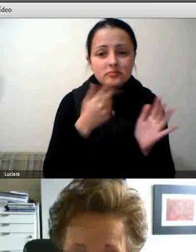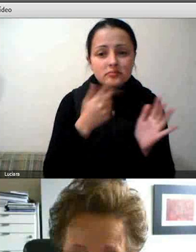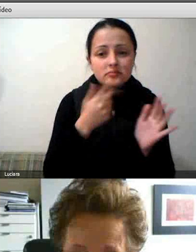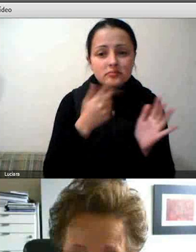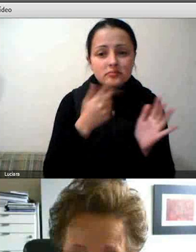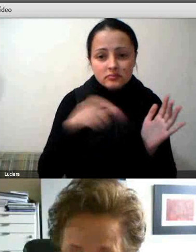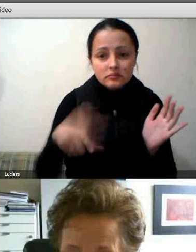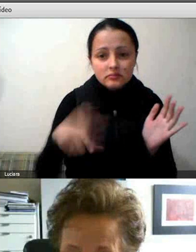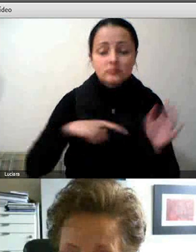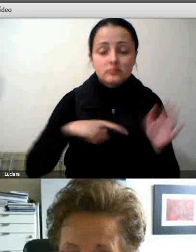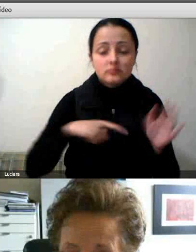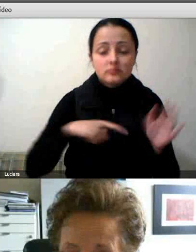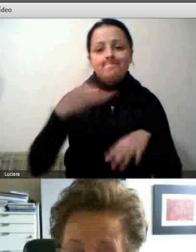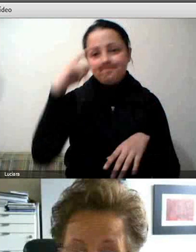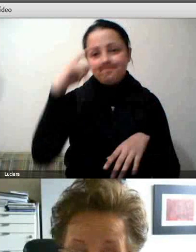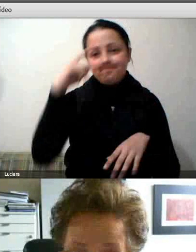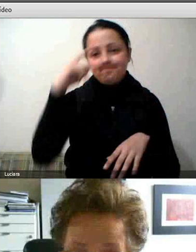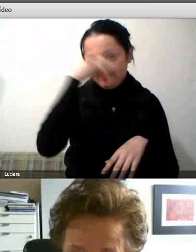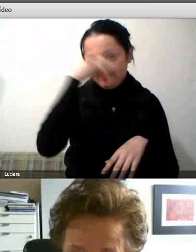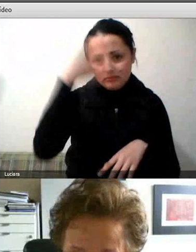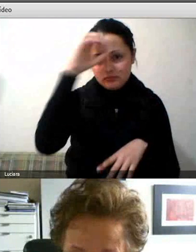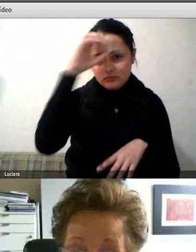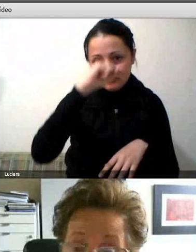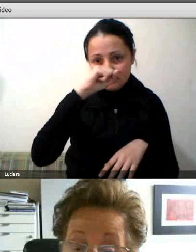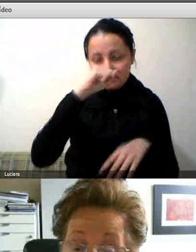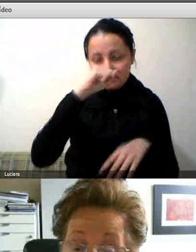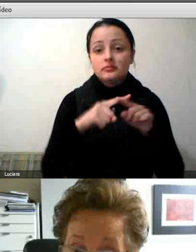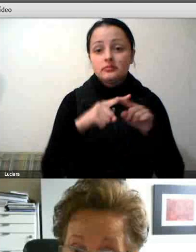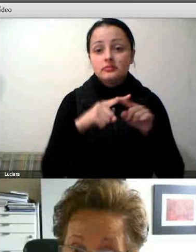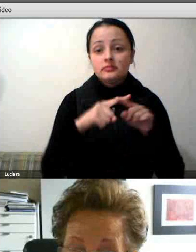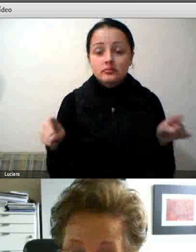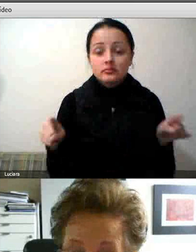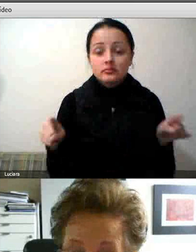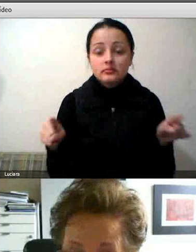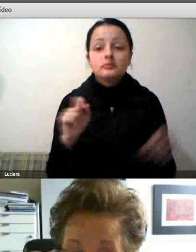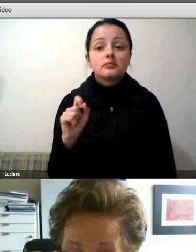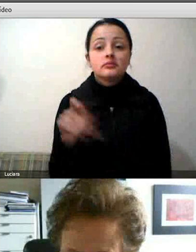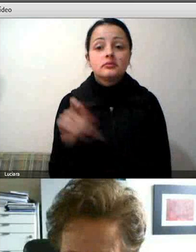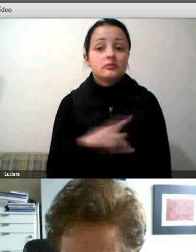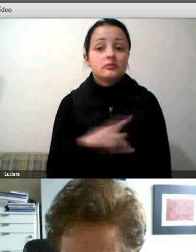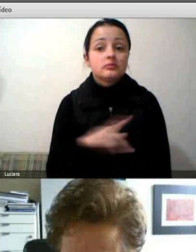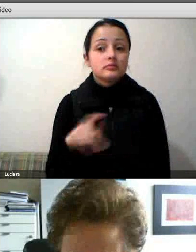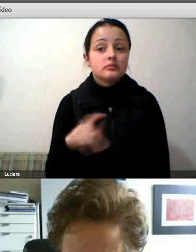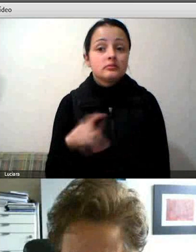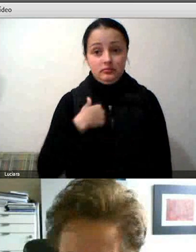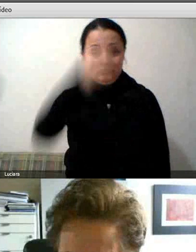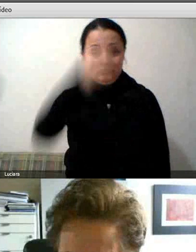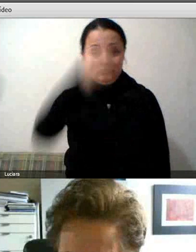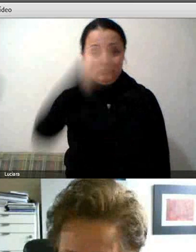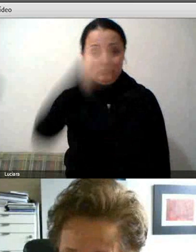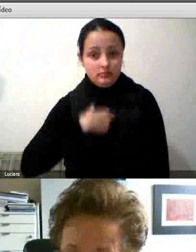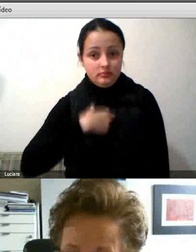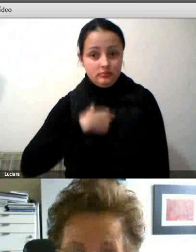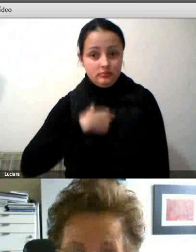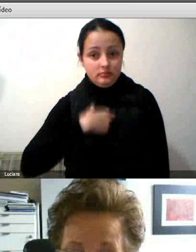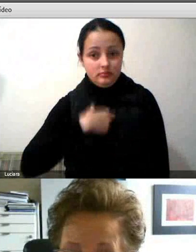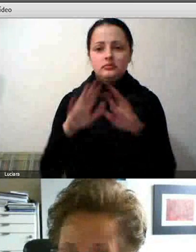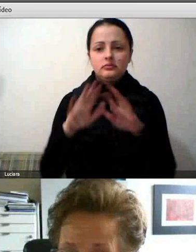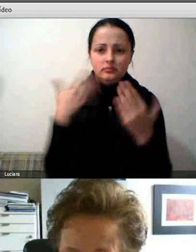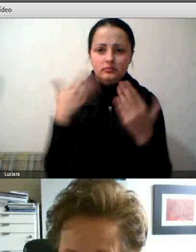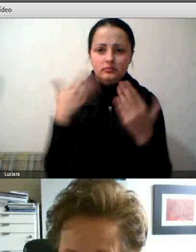social, o que que constata? Constata que essas crianças têm